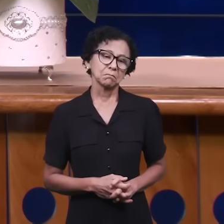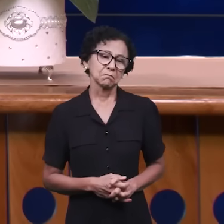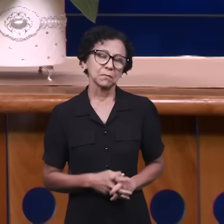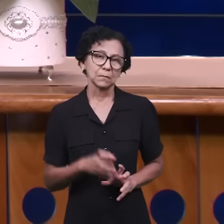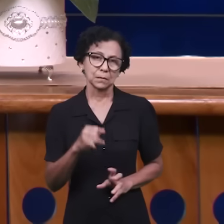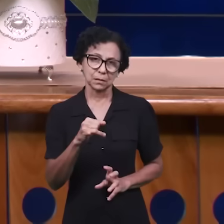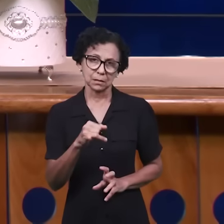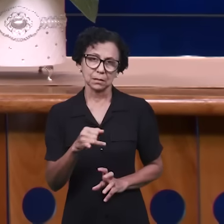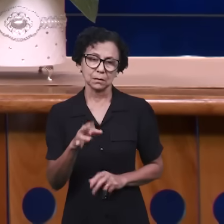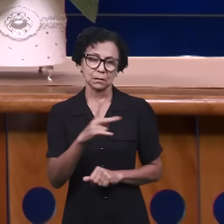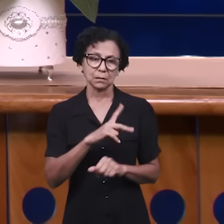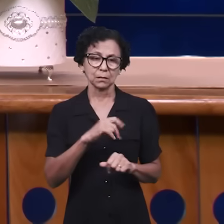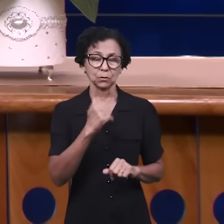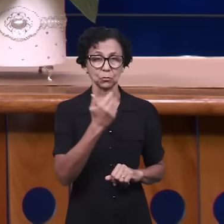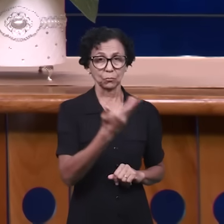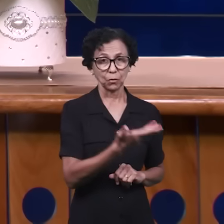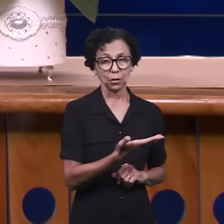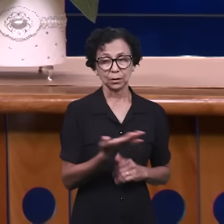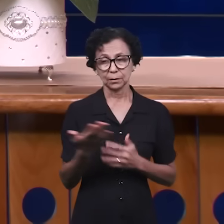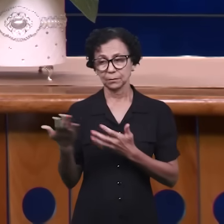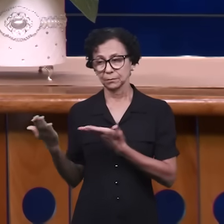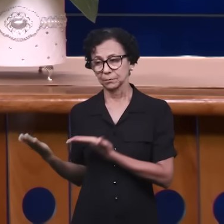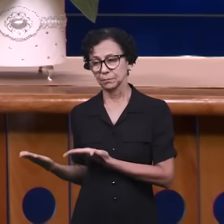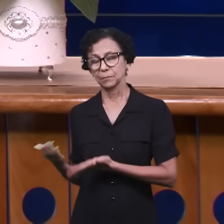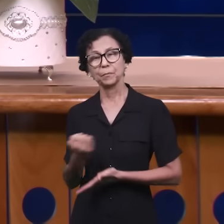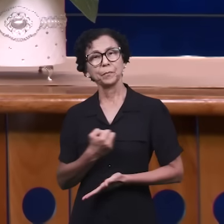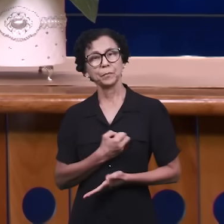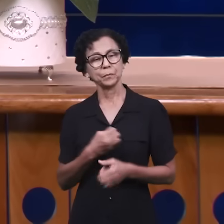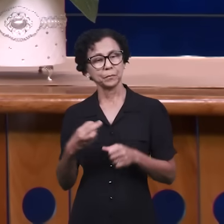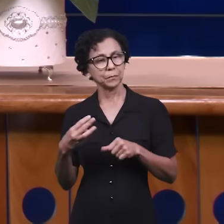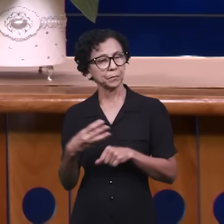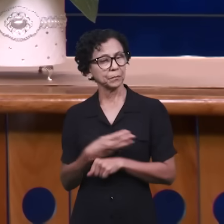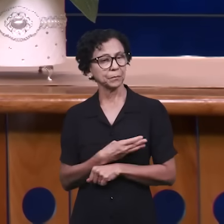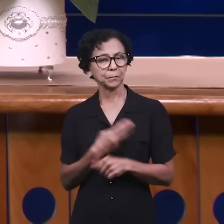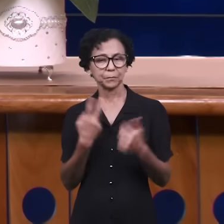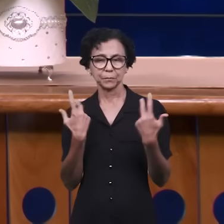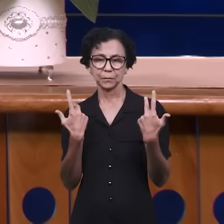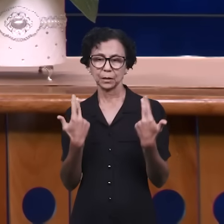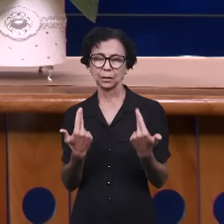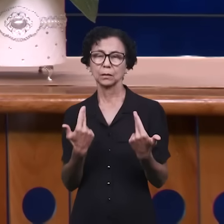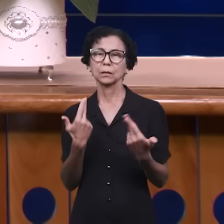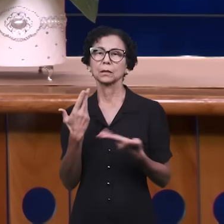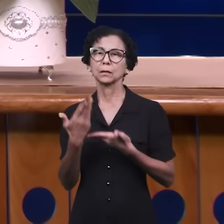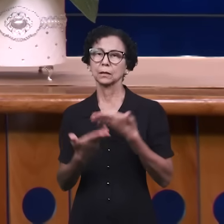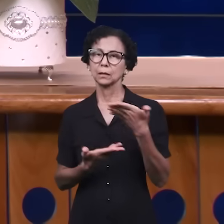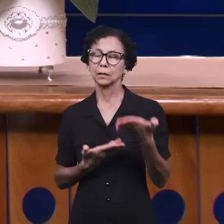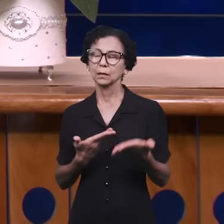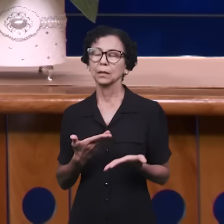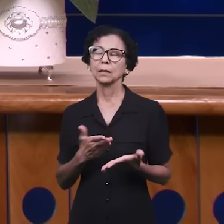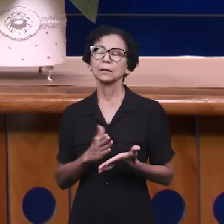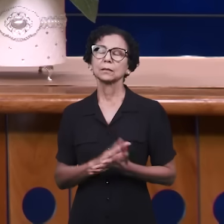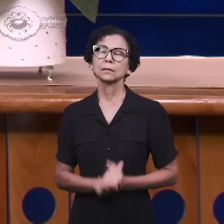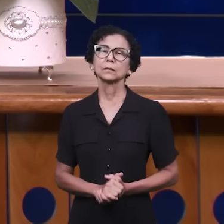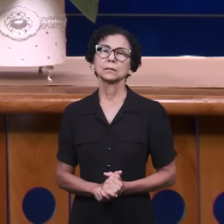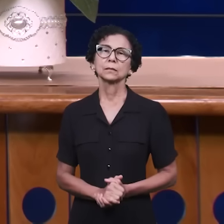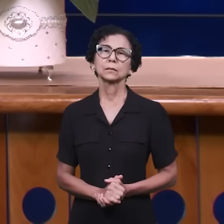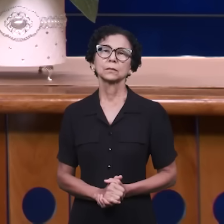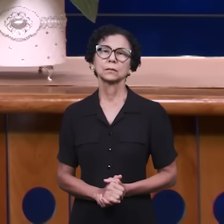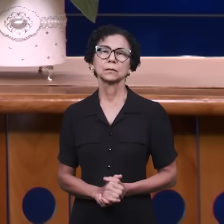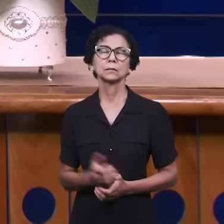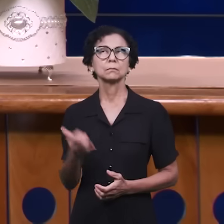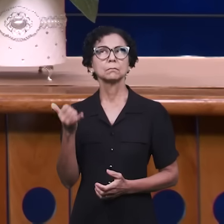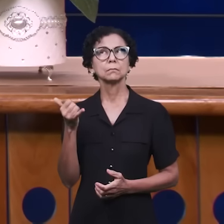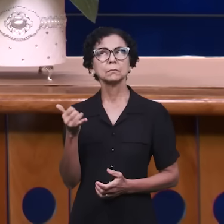ligar e você está nos assistindo no exterior, está aqui o número do WhatsApp. É a mesma coisa, a mesma assistência, você vai ligar pelo WhatsApp, vai